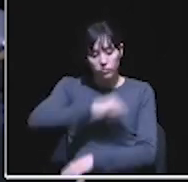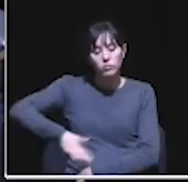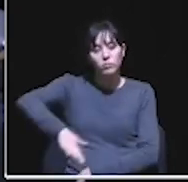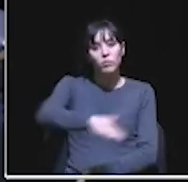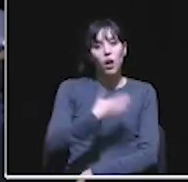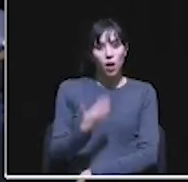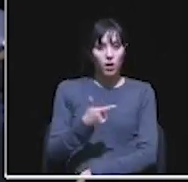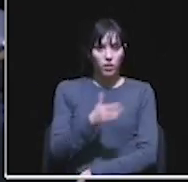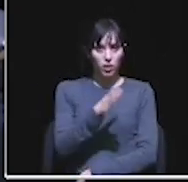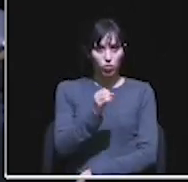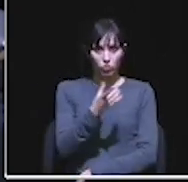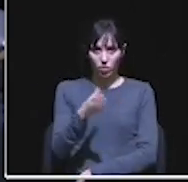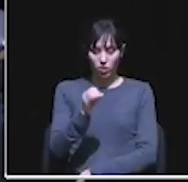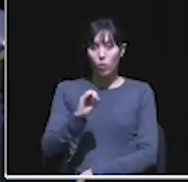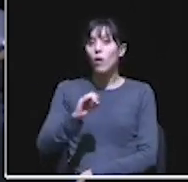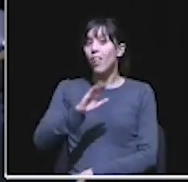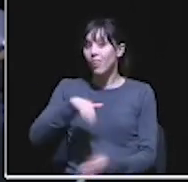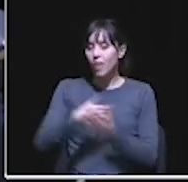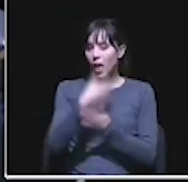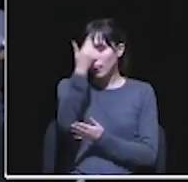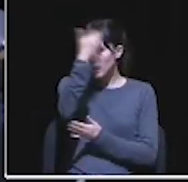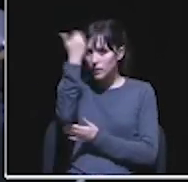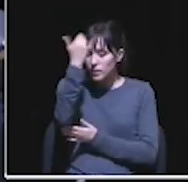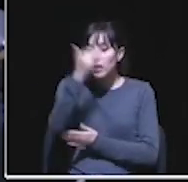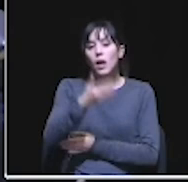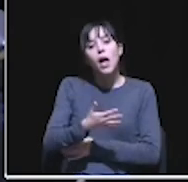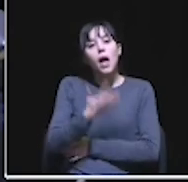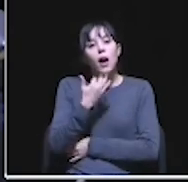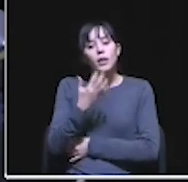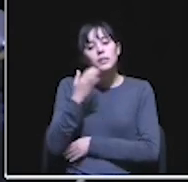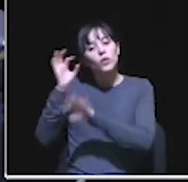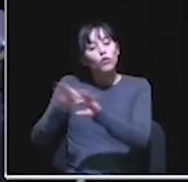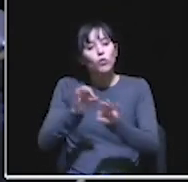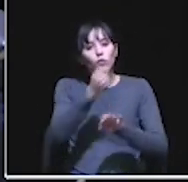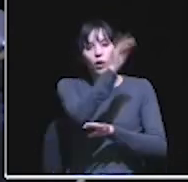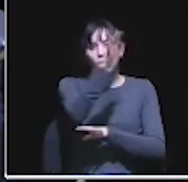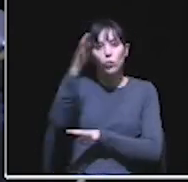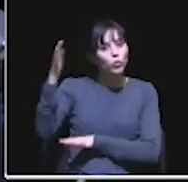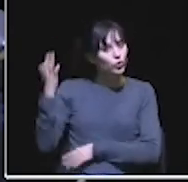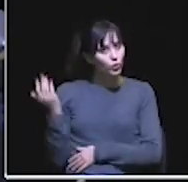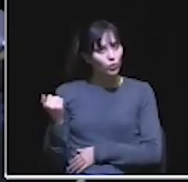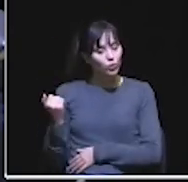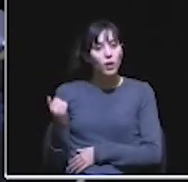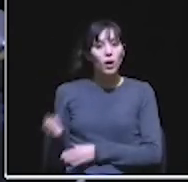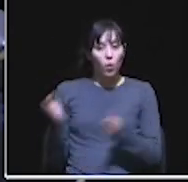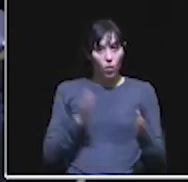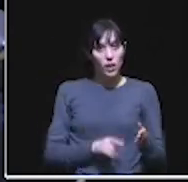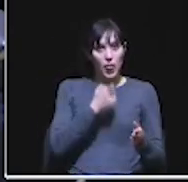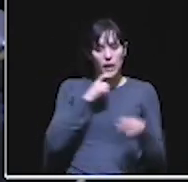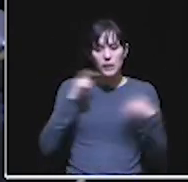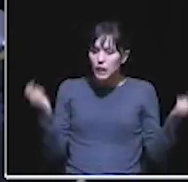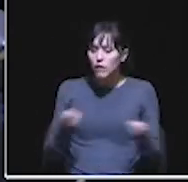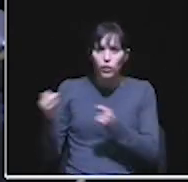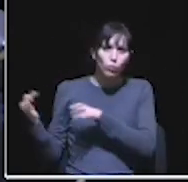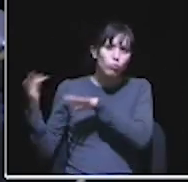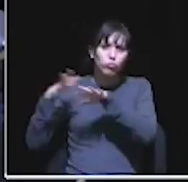Tejo Trancão será um espaço de lazer, salvaguardando o seu caráter ecológico e promotor. E que a possibilidade recorrente de realização de grandes